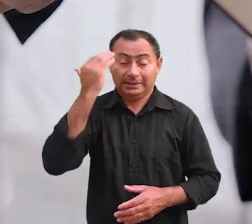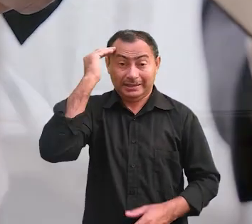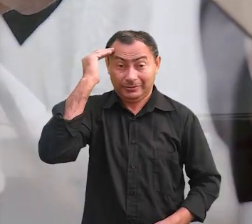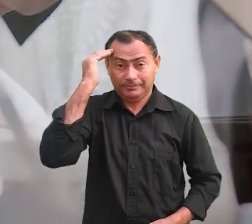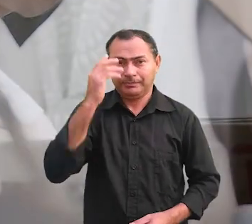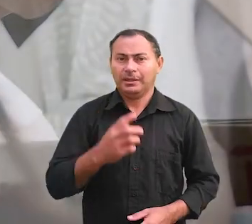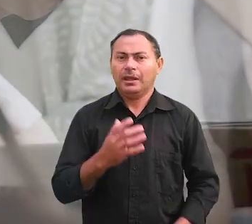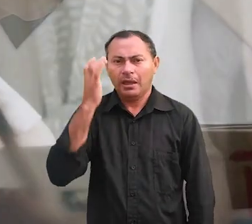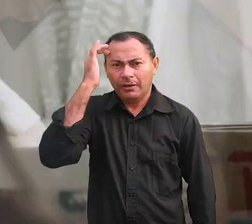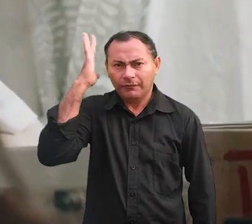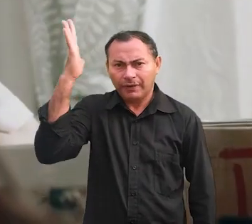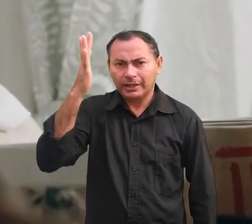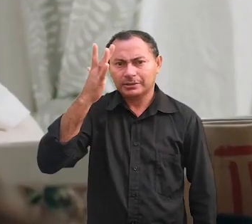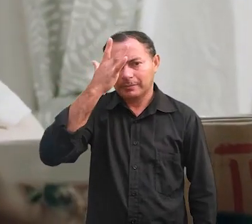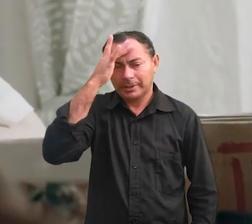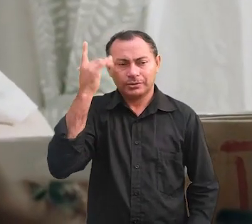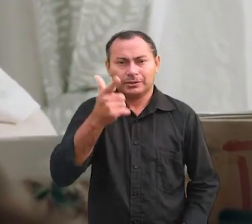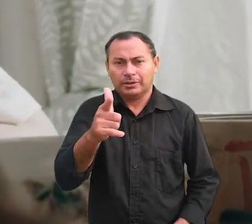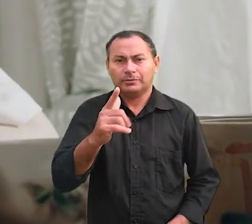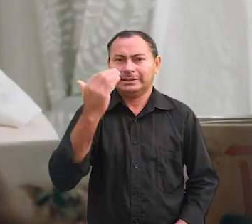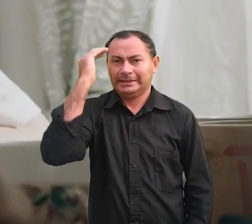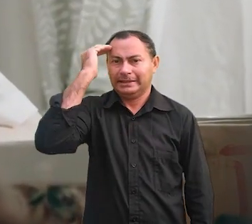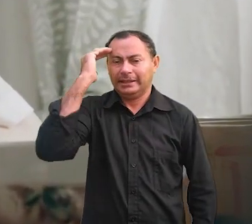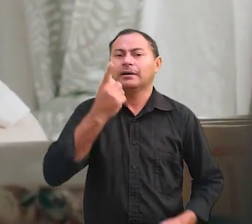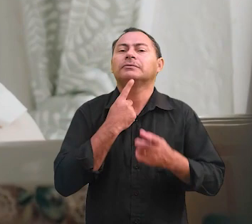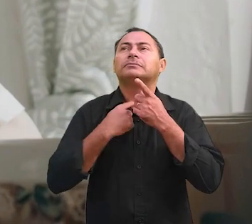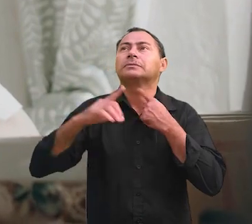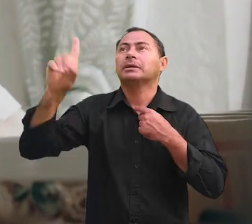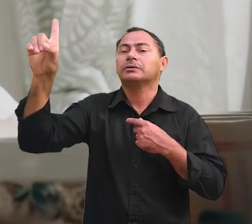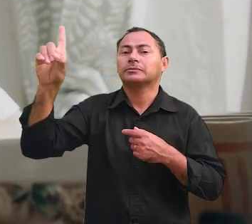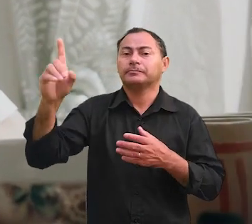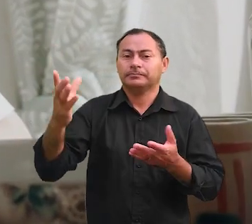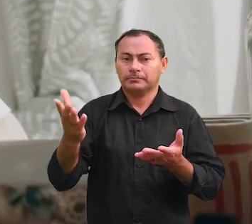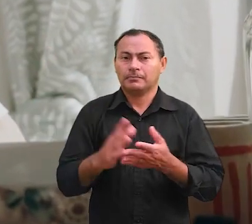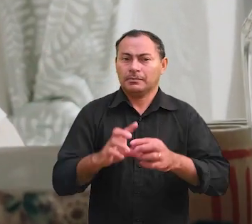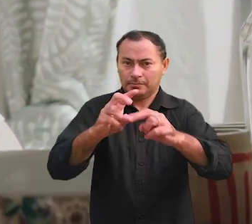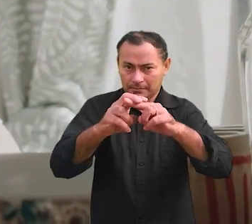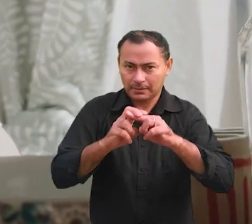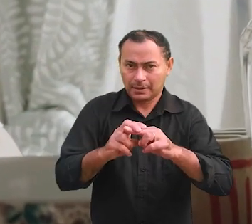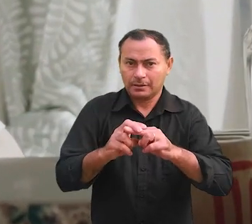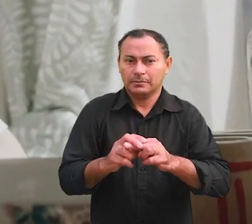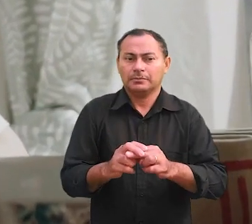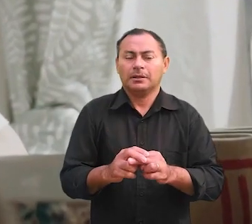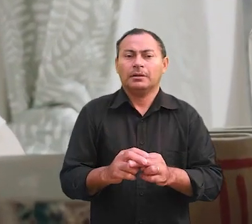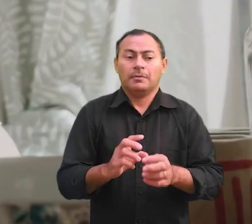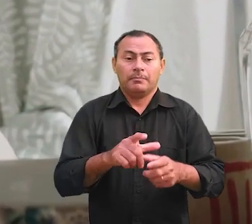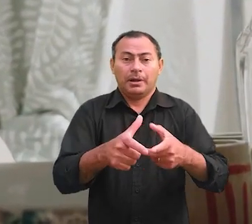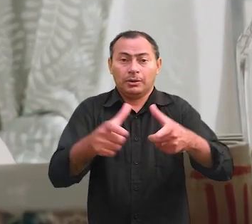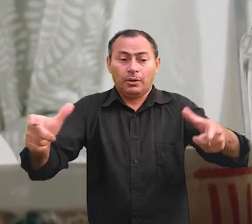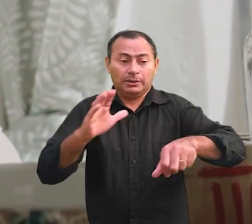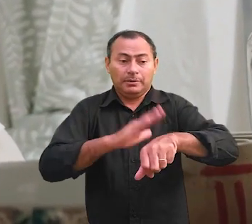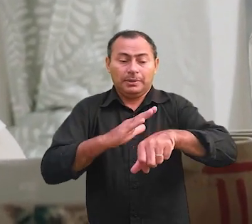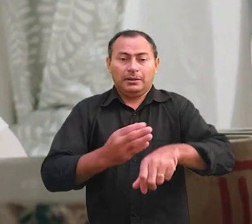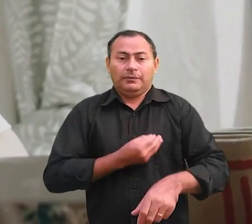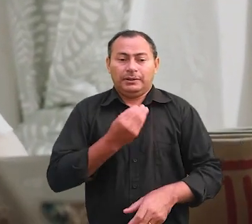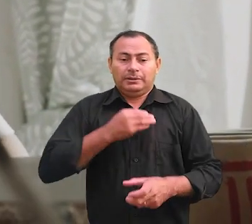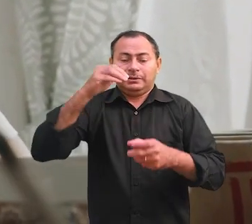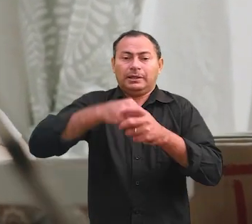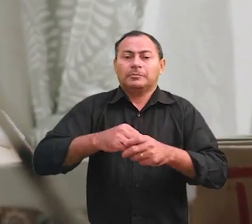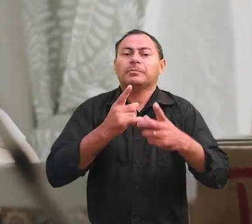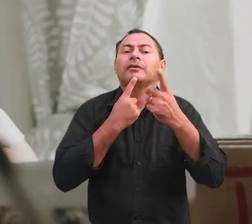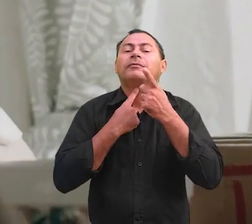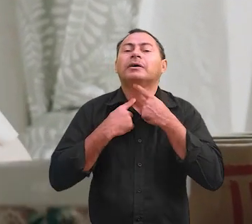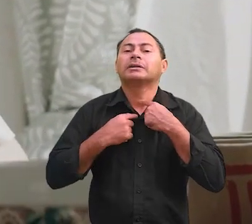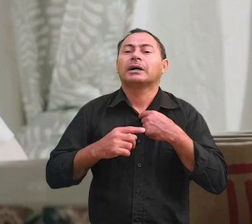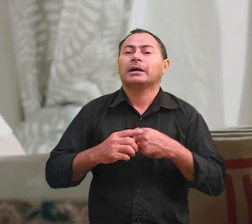Deus é muito fácil logo em alguém não não entender a vontade de Deus e é por isso que passamos a maior parte da nossa vida